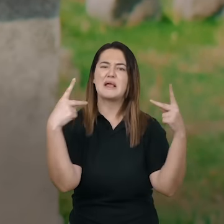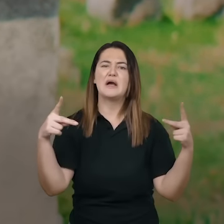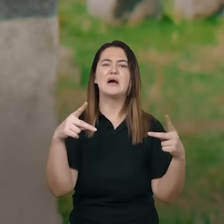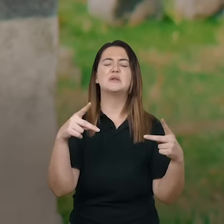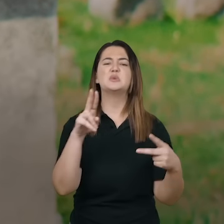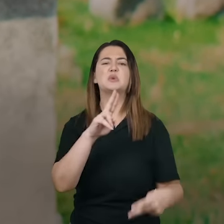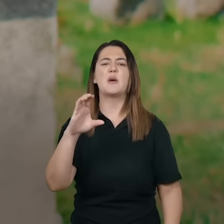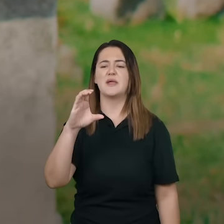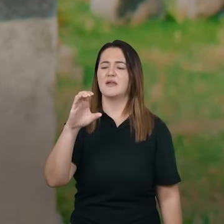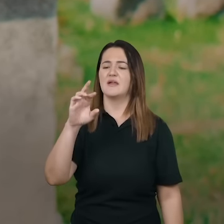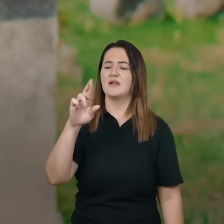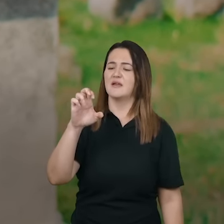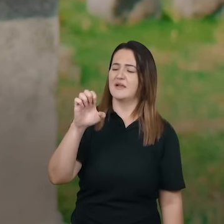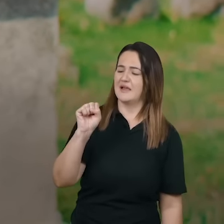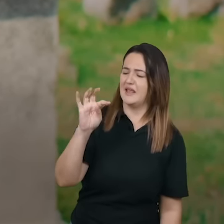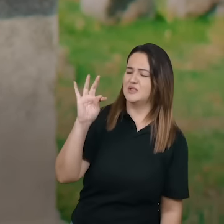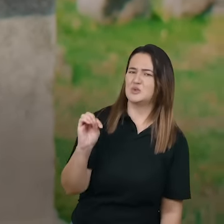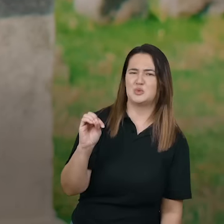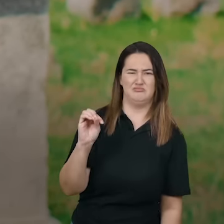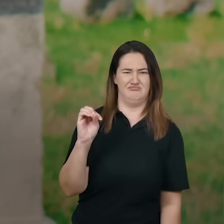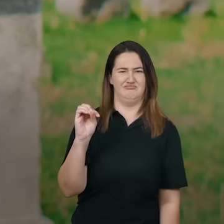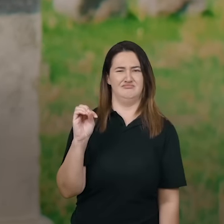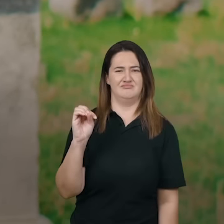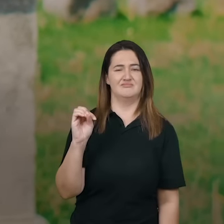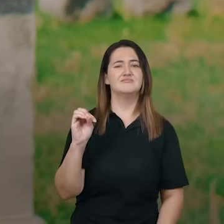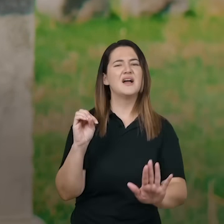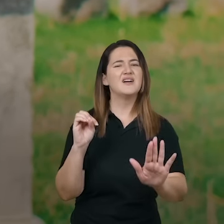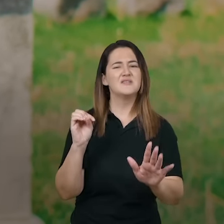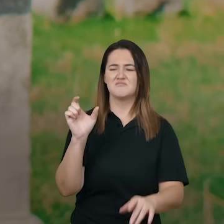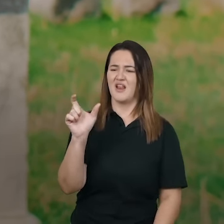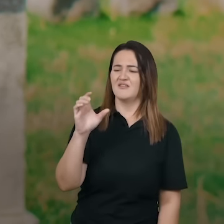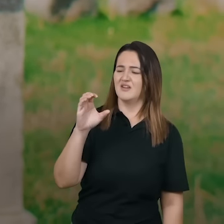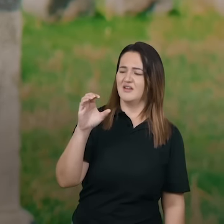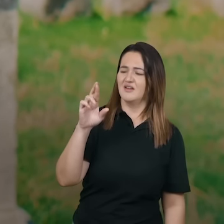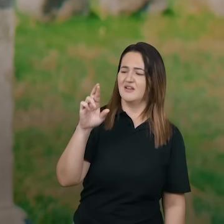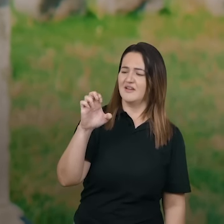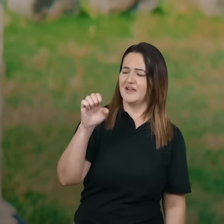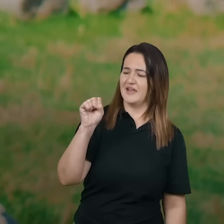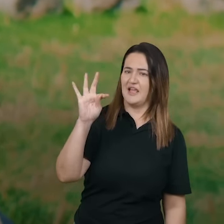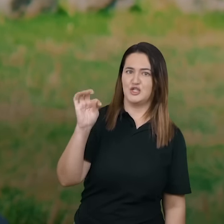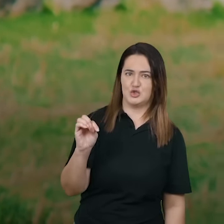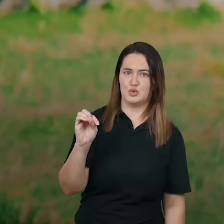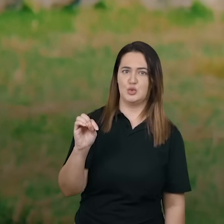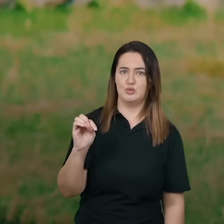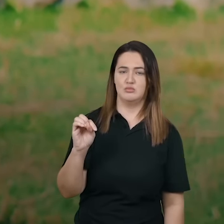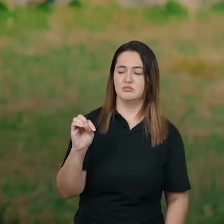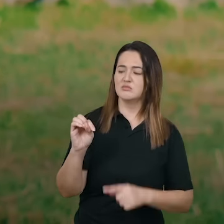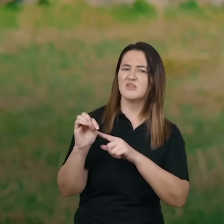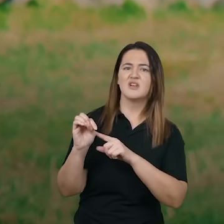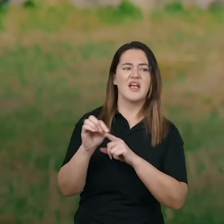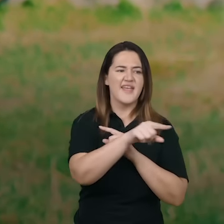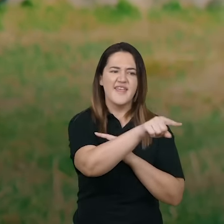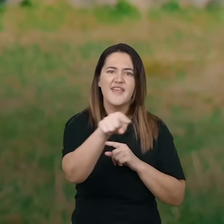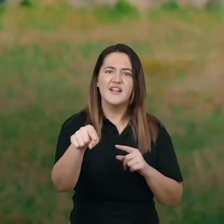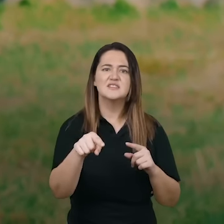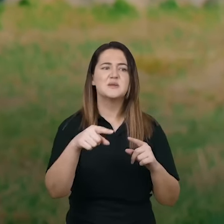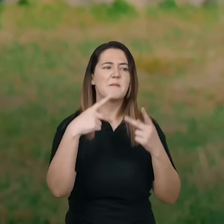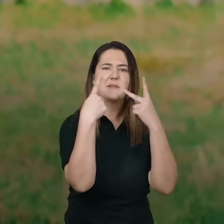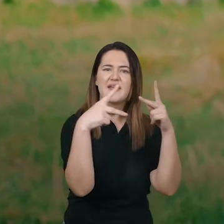quem seria Cresto? A única informação que temos é essa, que esse Cresto, esse nome Cresto, provocou